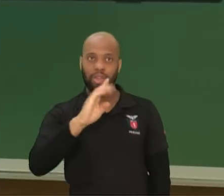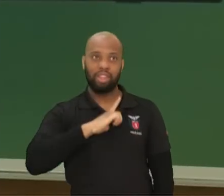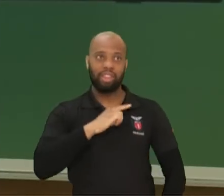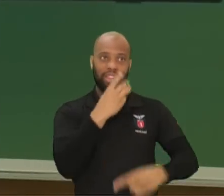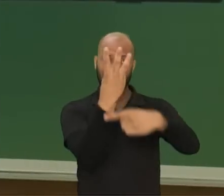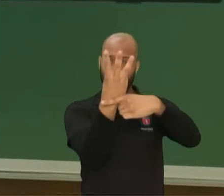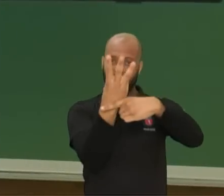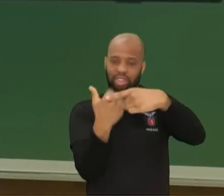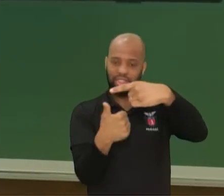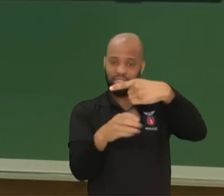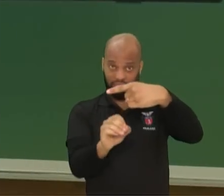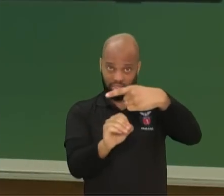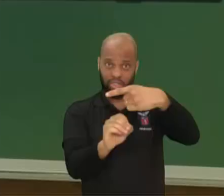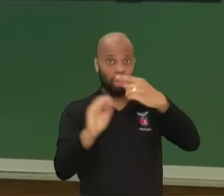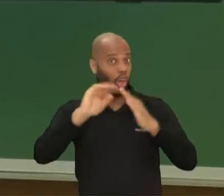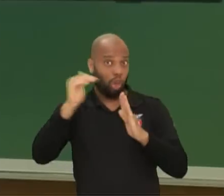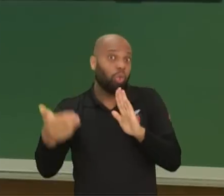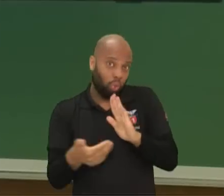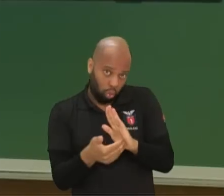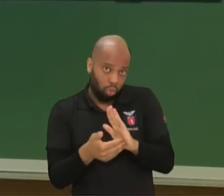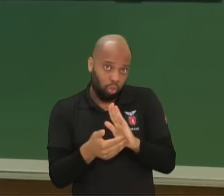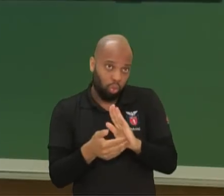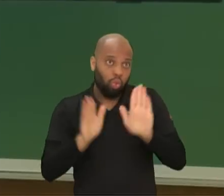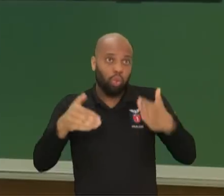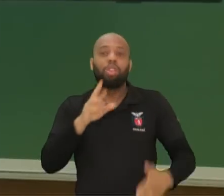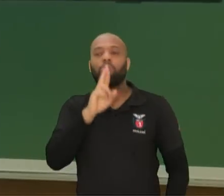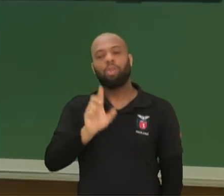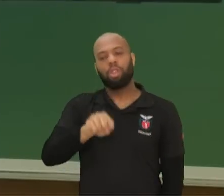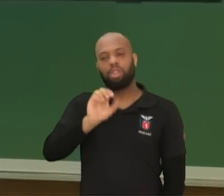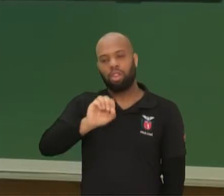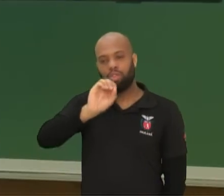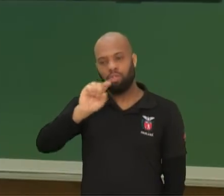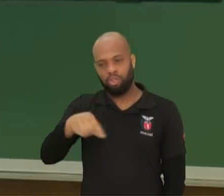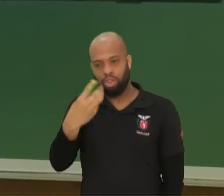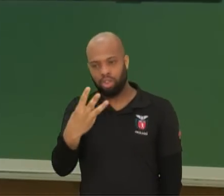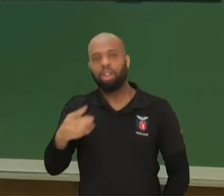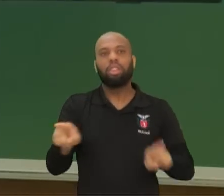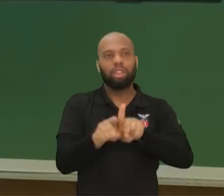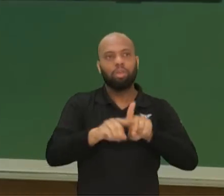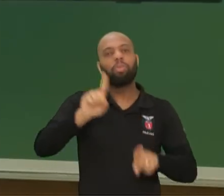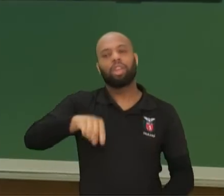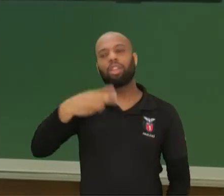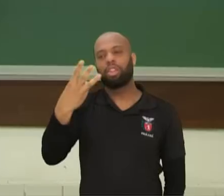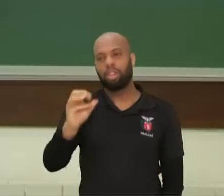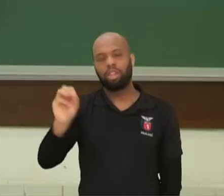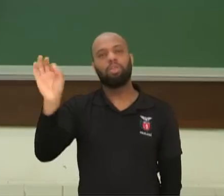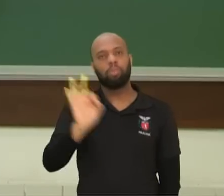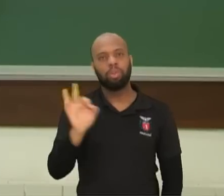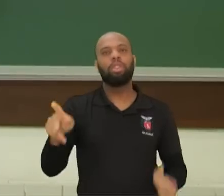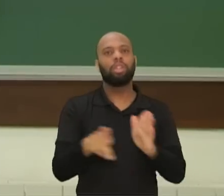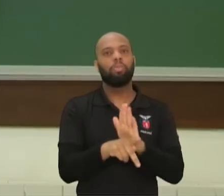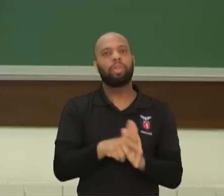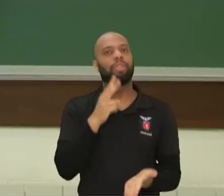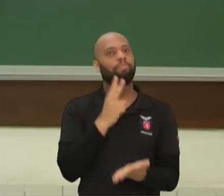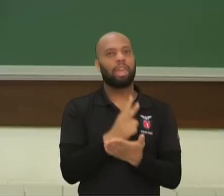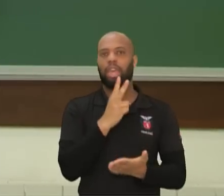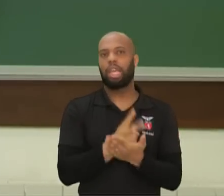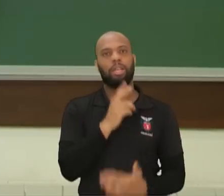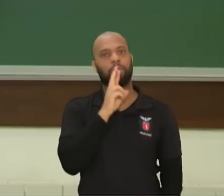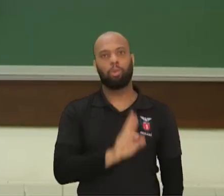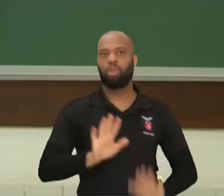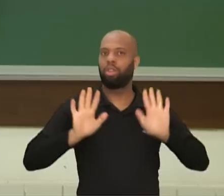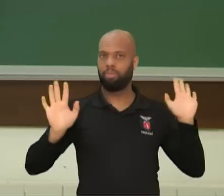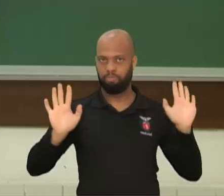interseção, divididos por 10, que é 0,3, que é exatamente ali os 30%. É a mesma resposta, a mesma ideia.